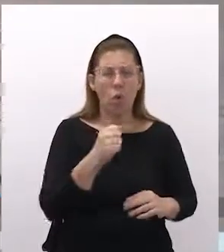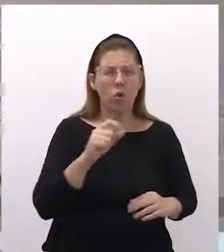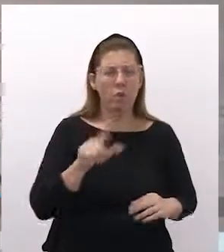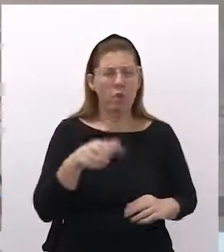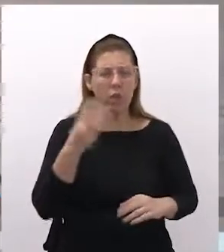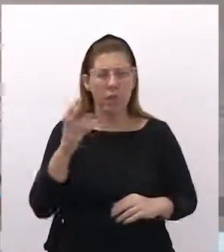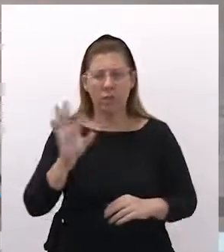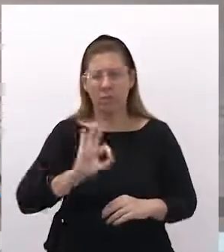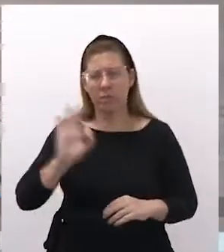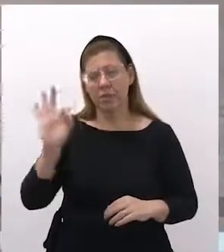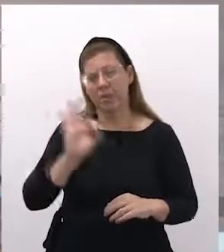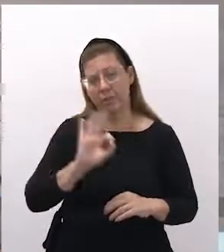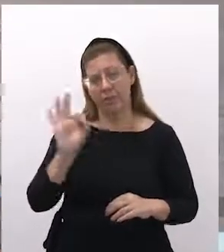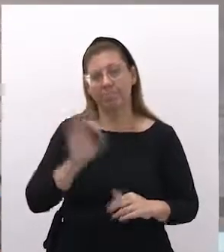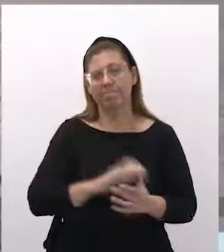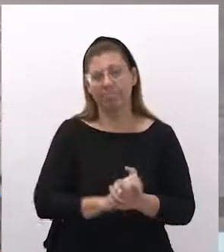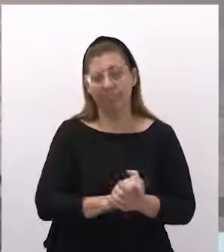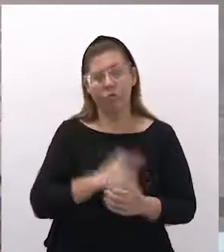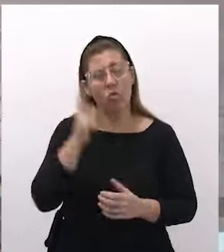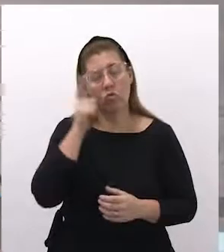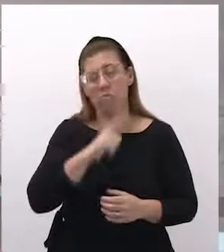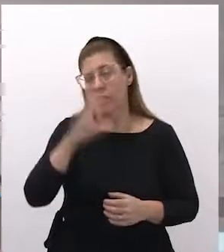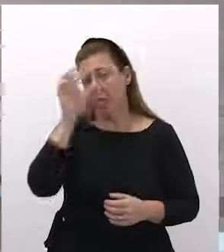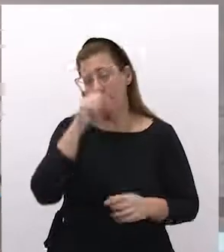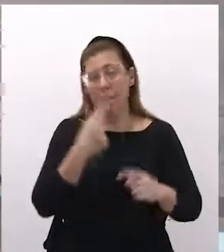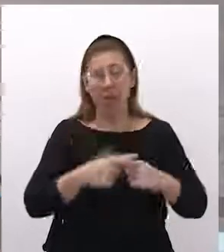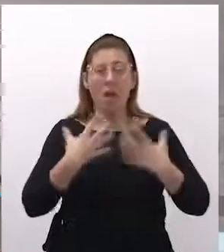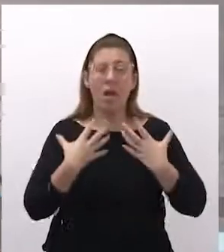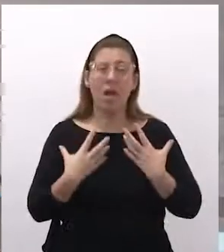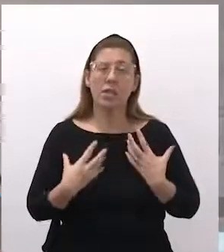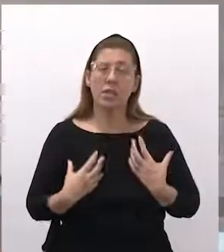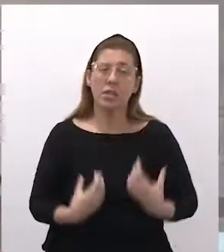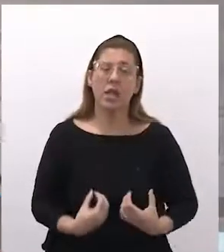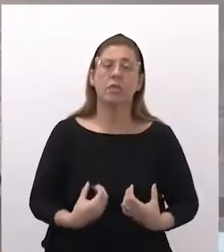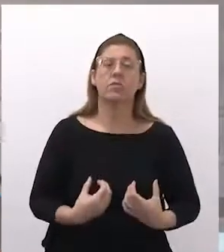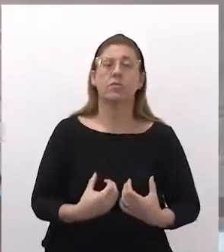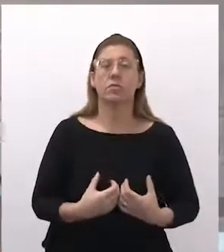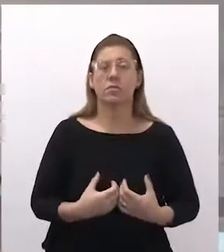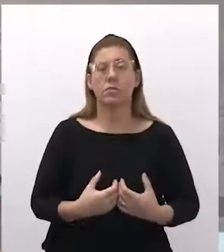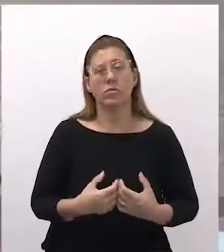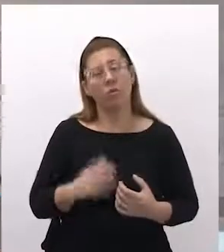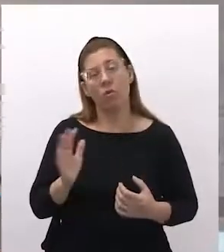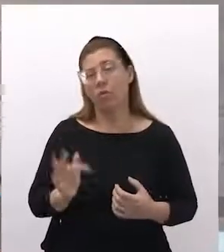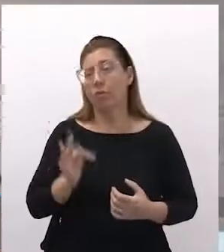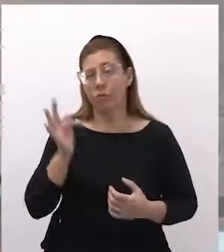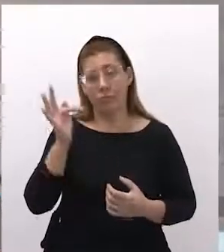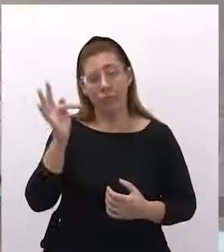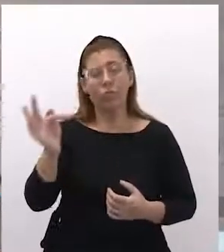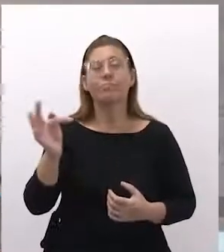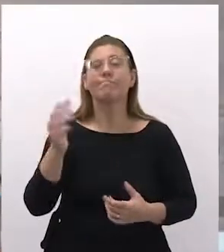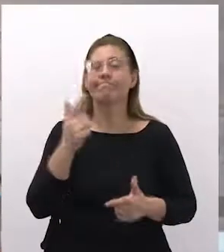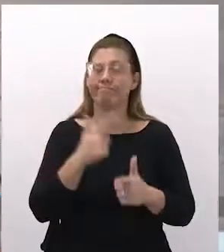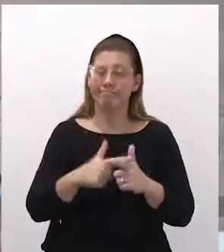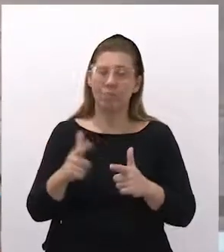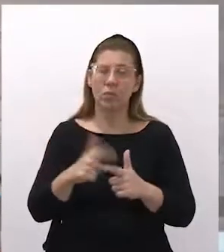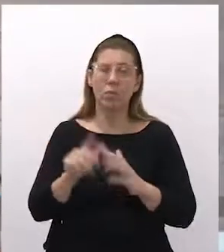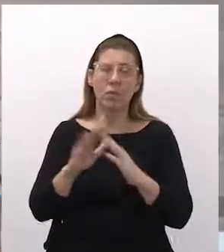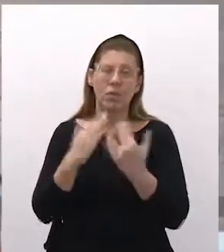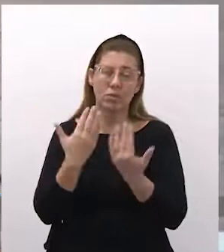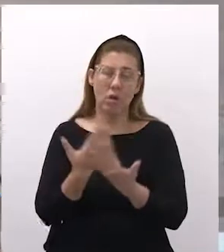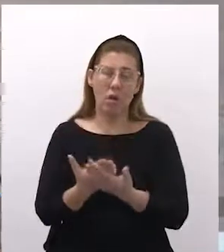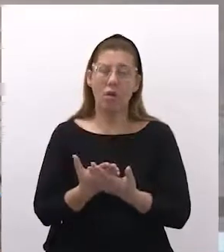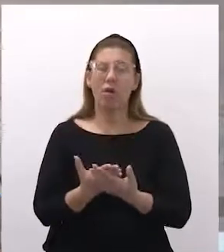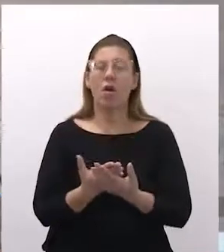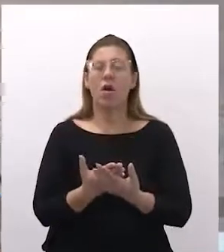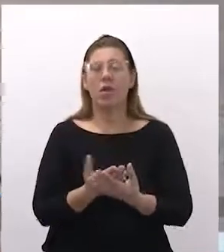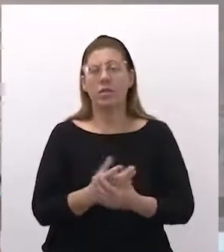nas disciplinas. E esse cansaço, obviamente, vai se refletir nesse rendimento escolar e